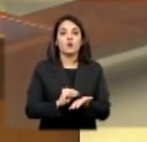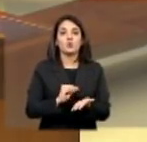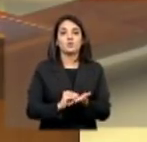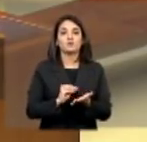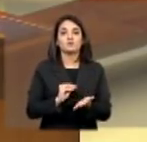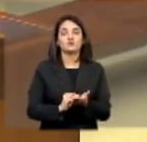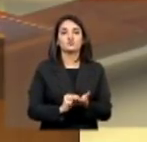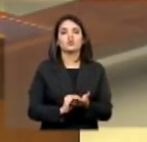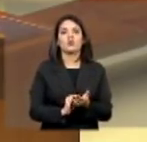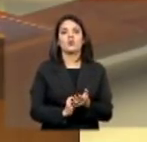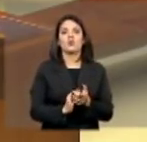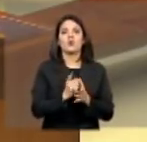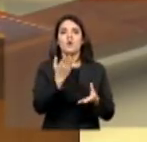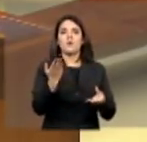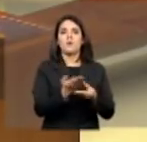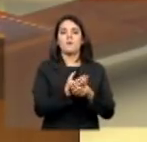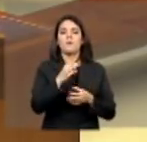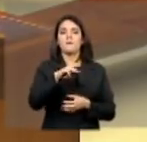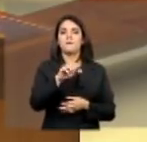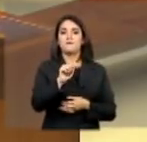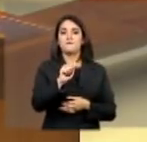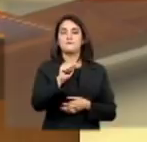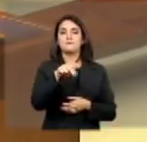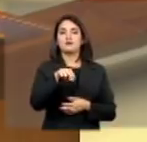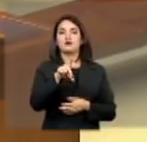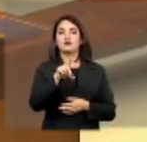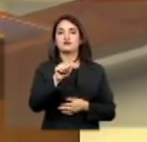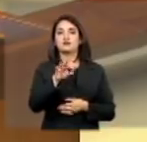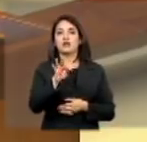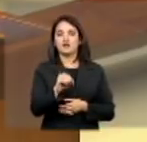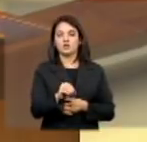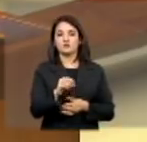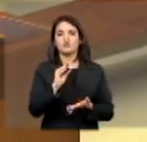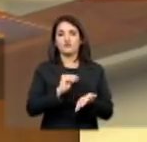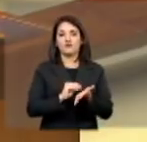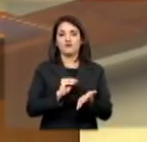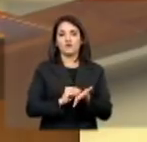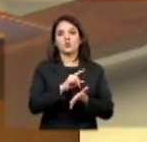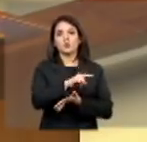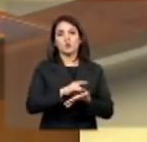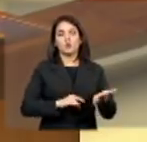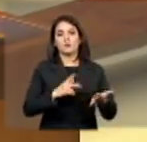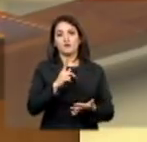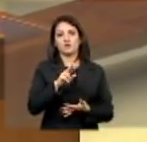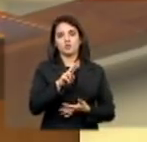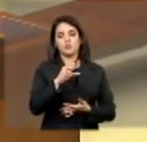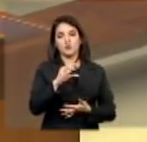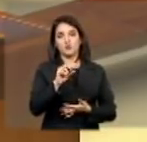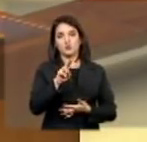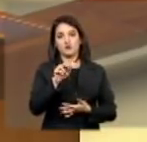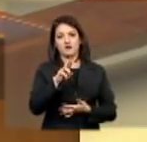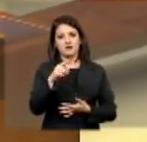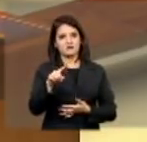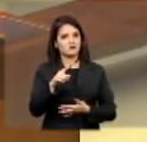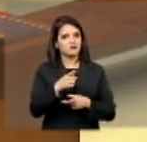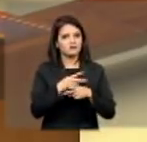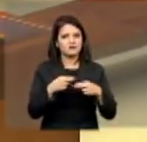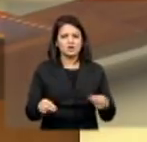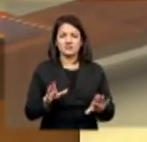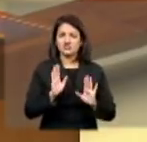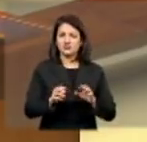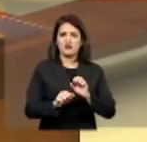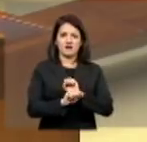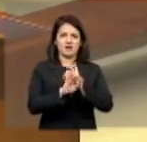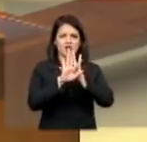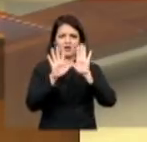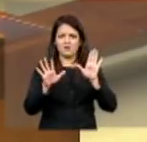uma falta de procuração para recurso ordinário em habeas corpus é algo claramente contra a